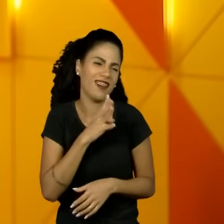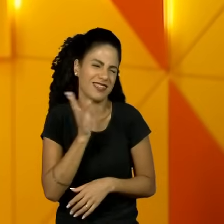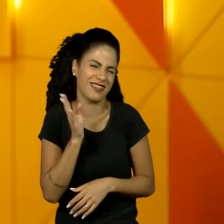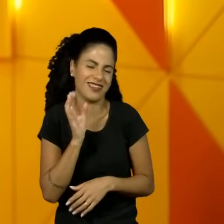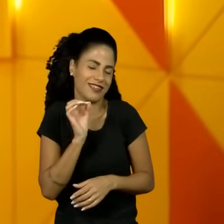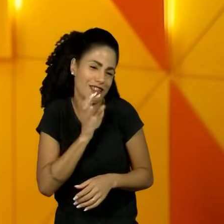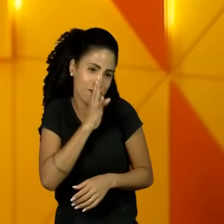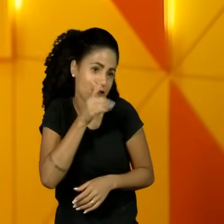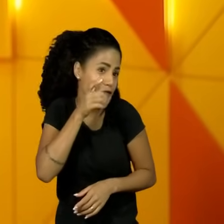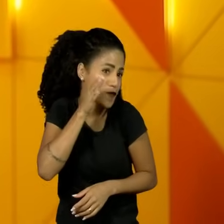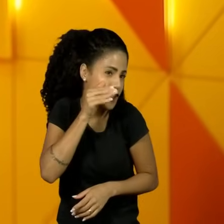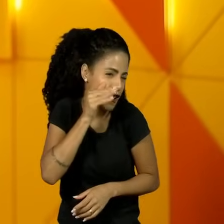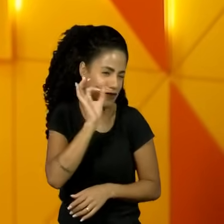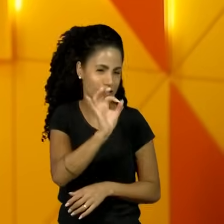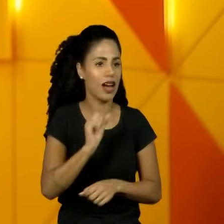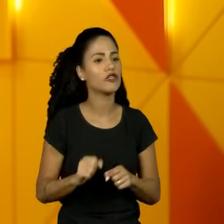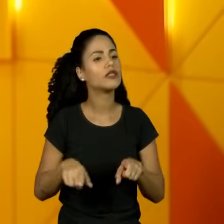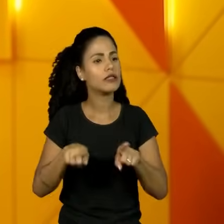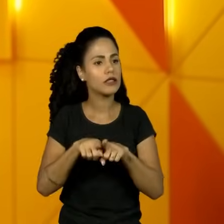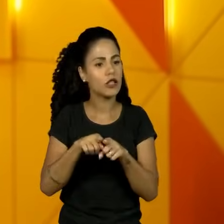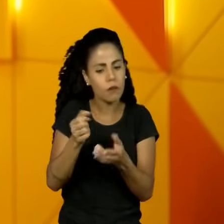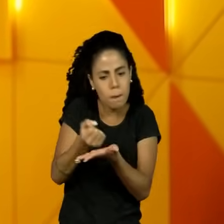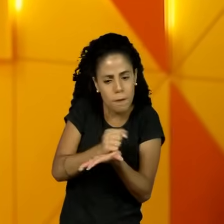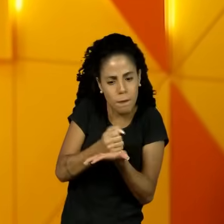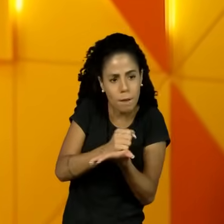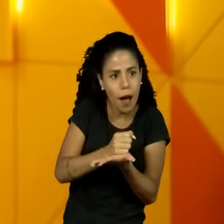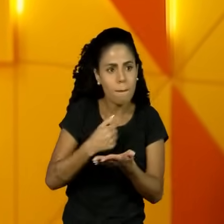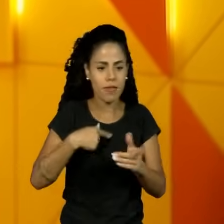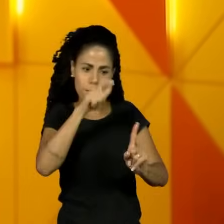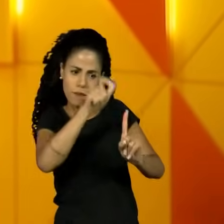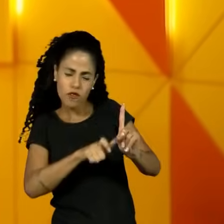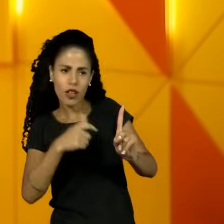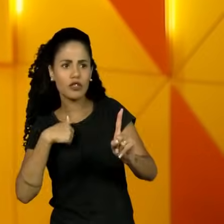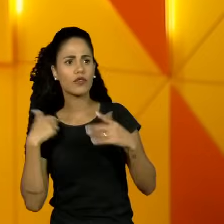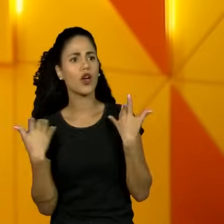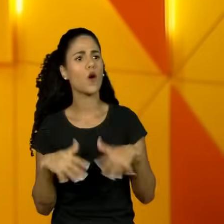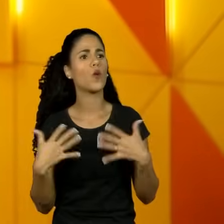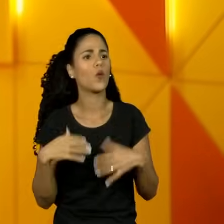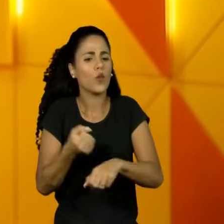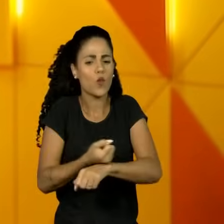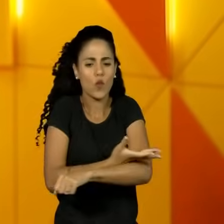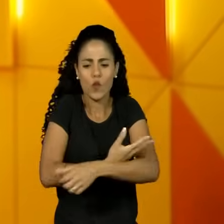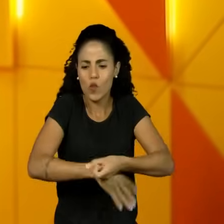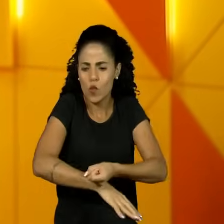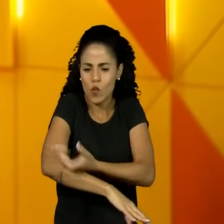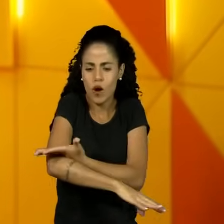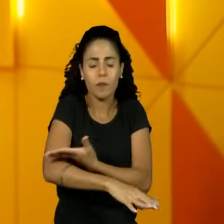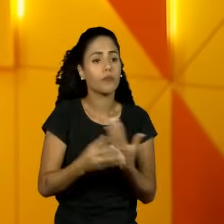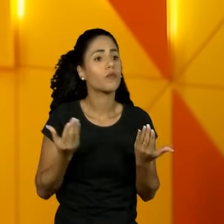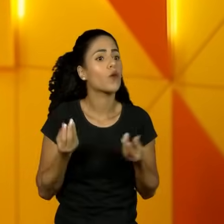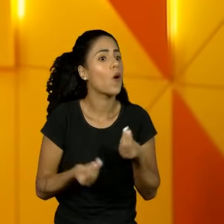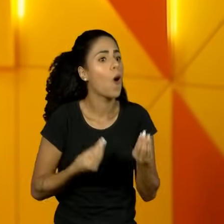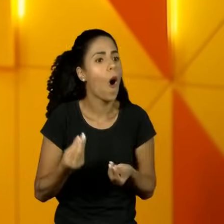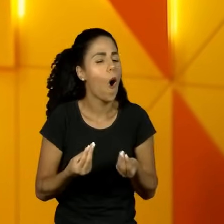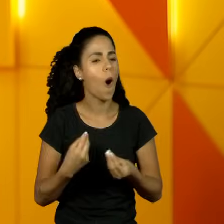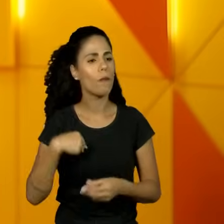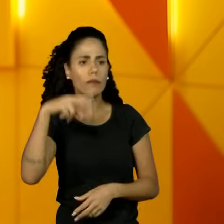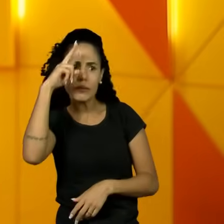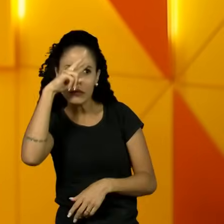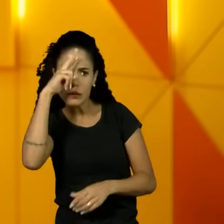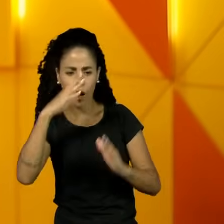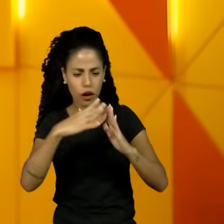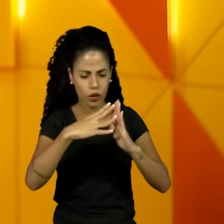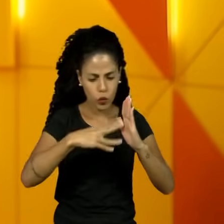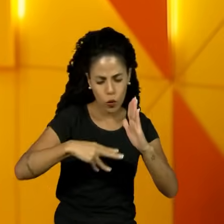joguei ali, representando Dandara ali, minha personagem, eu fiquei tão emocionada. E é toda a história do Quilombo,